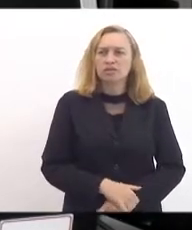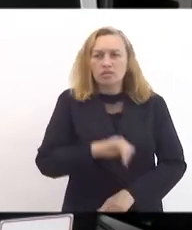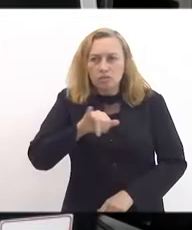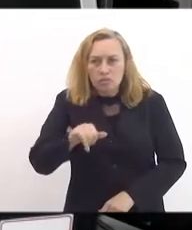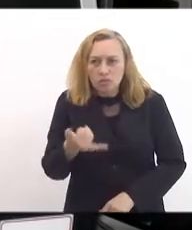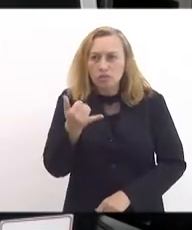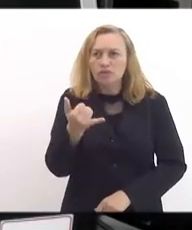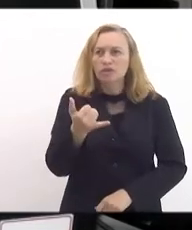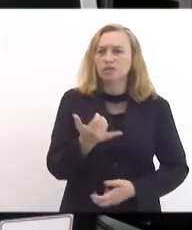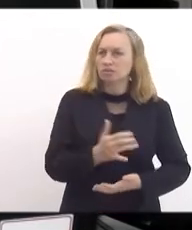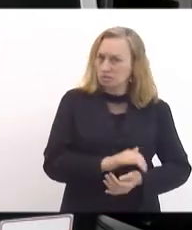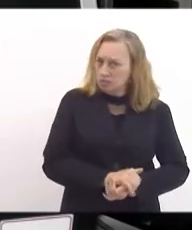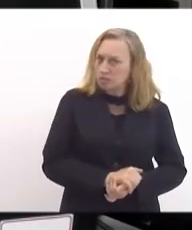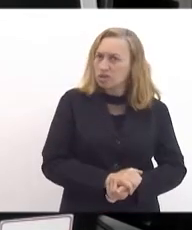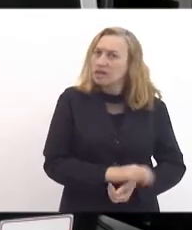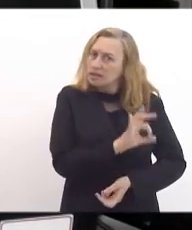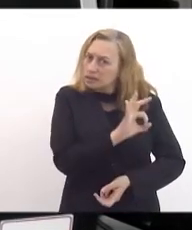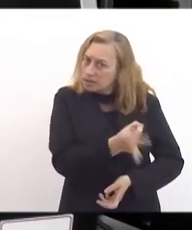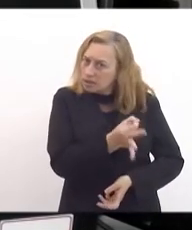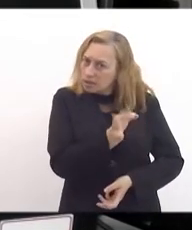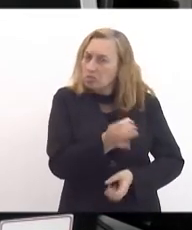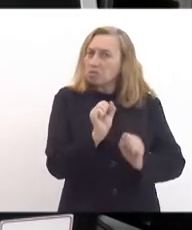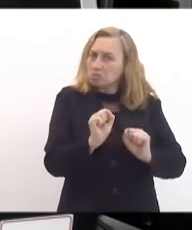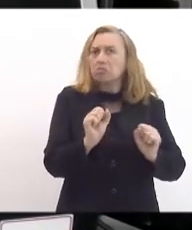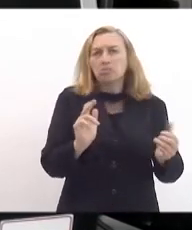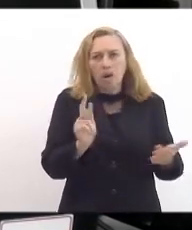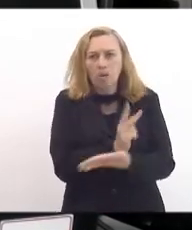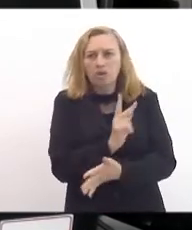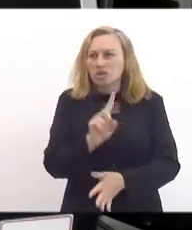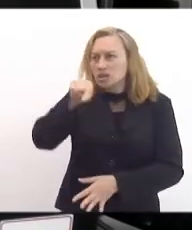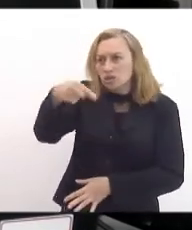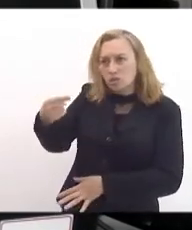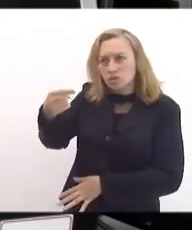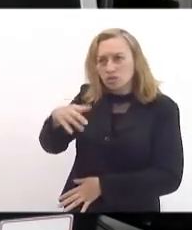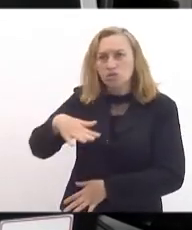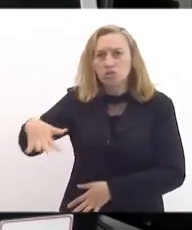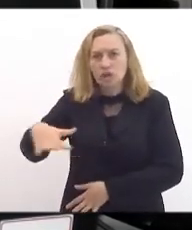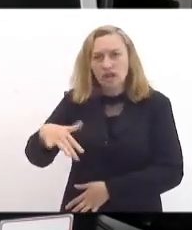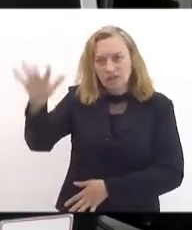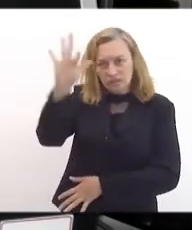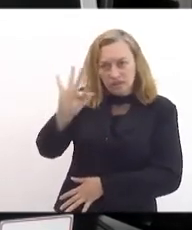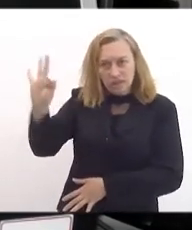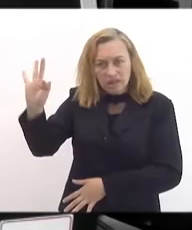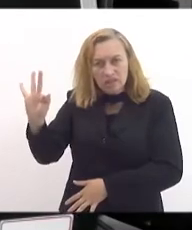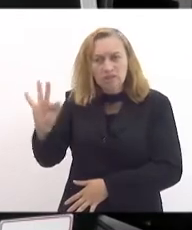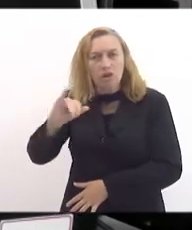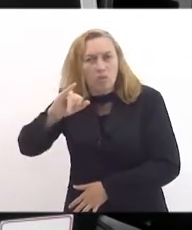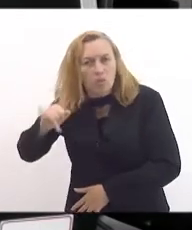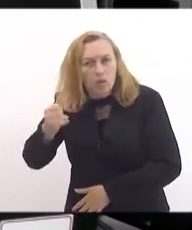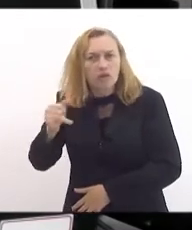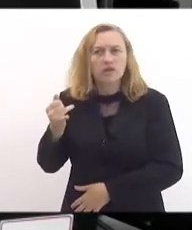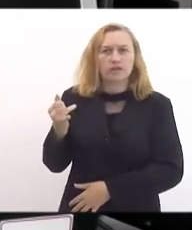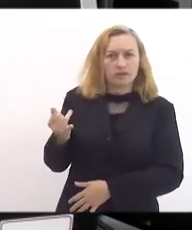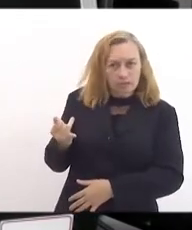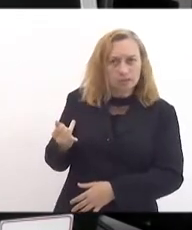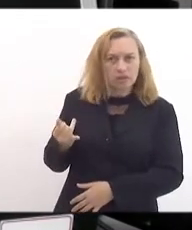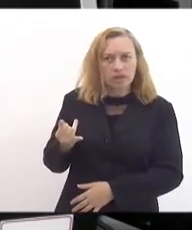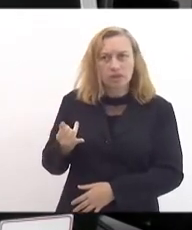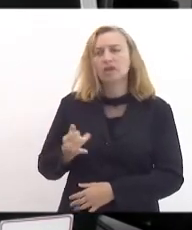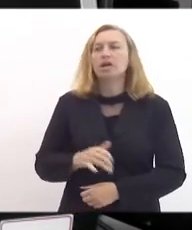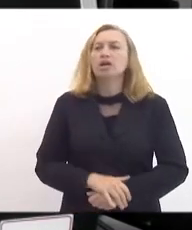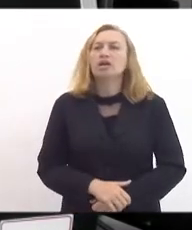aproveitando a gente provavelmente Isto pode tá acontecendo em outras unidades federadas vem se aproveitando para